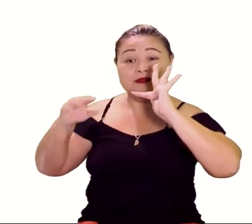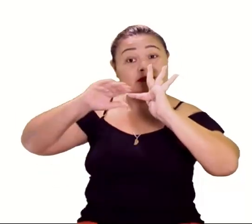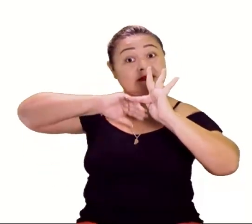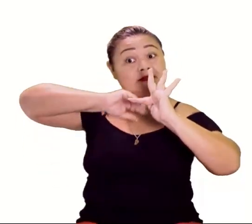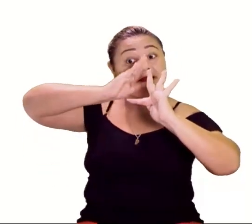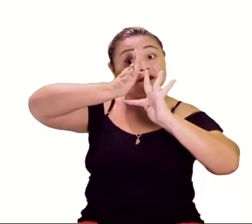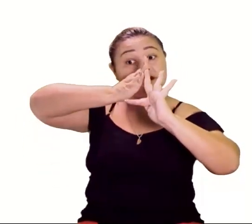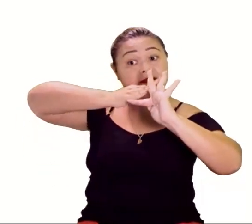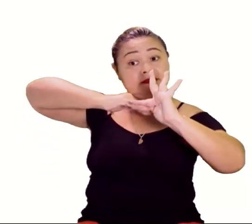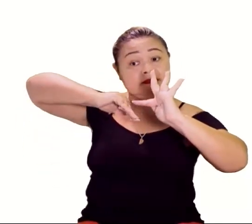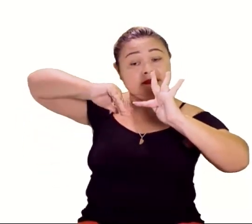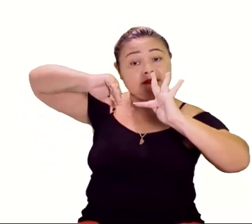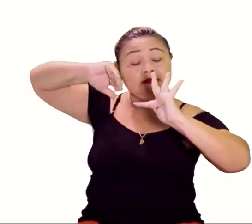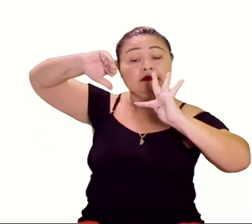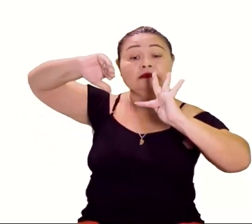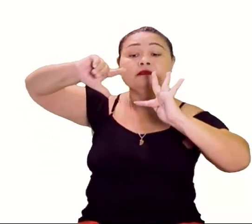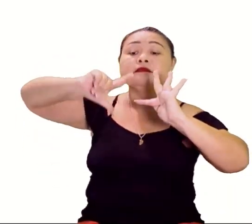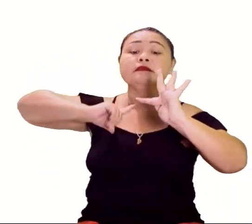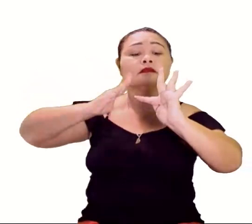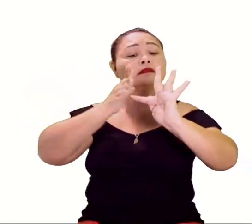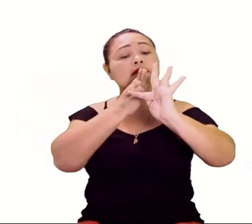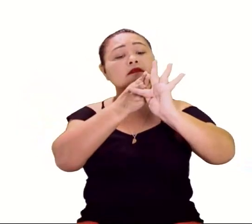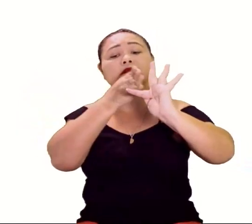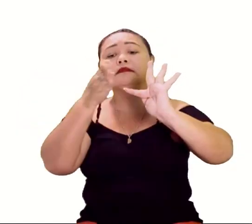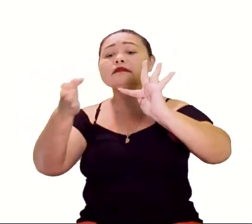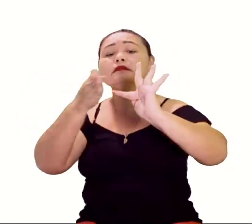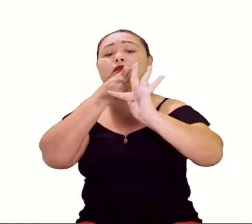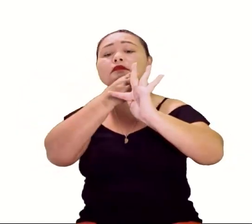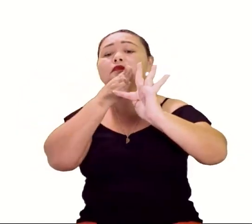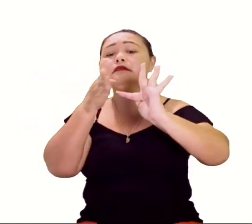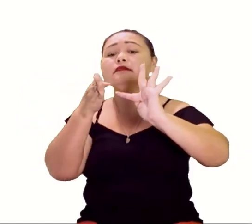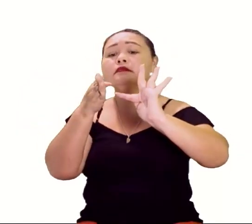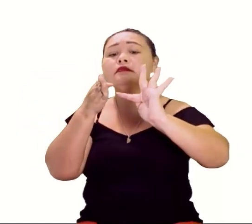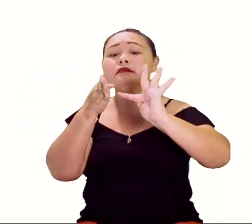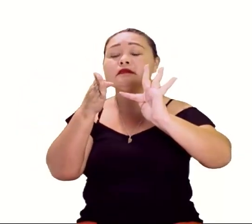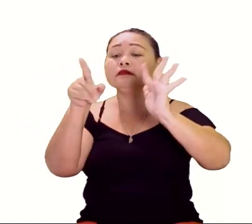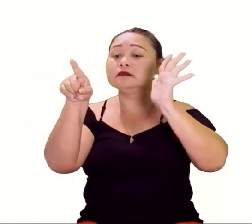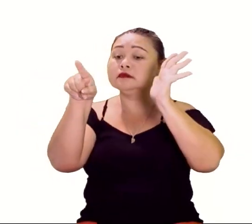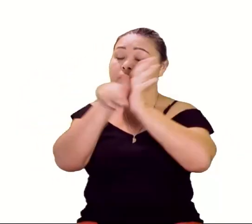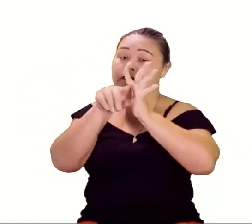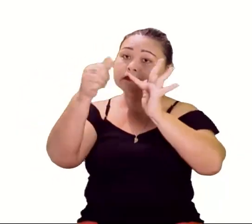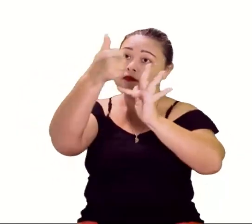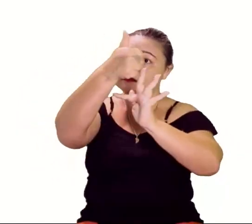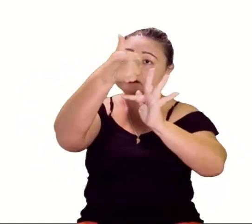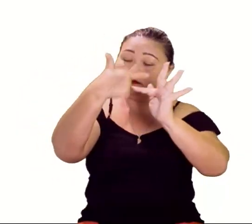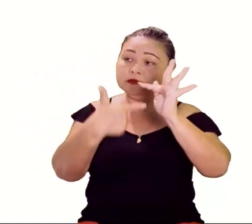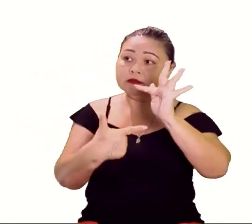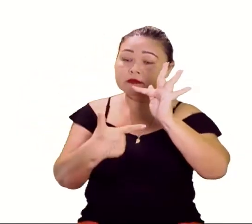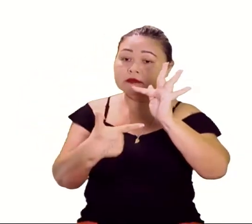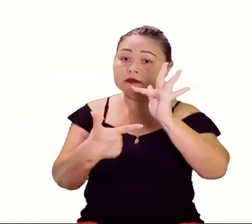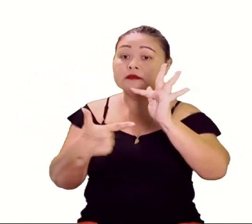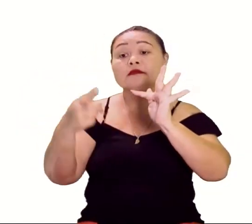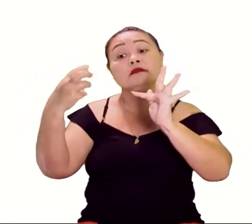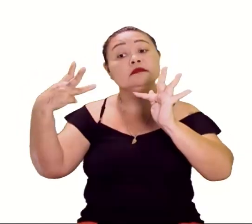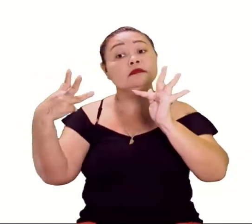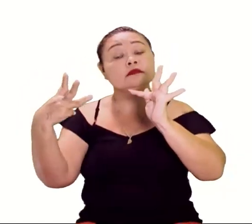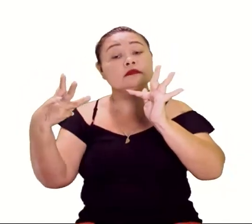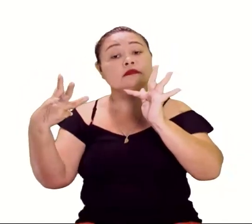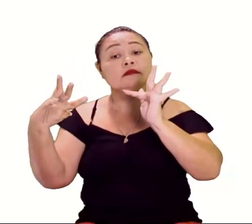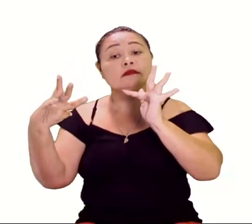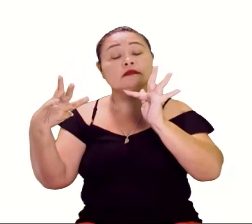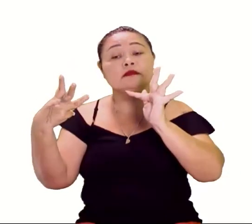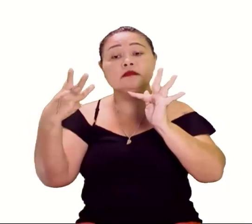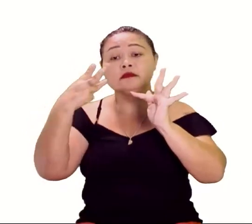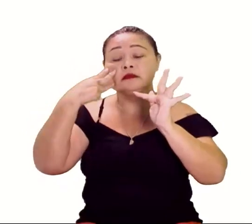para cima. Onde foi que tocou o nosso eixo? No menos meio. Menos meio e no 3. 3.